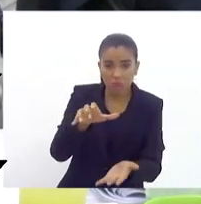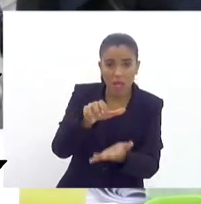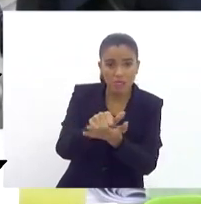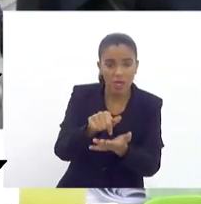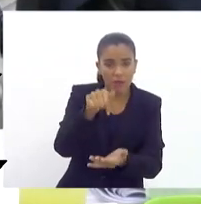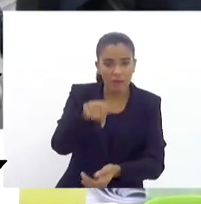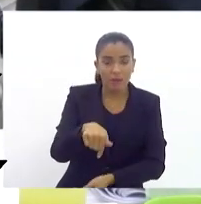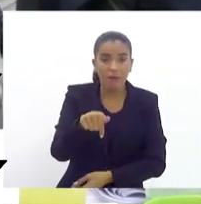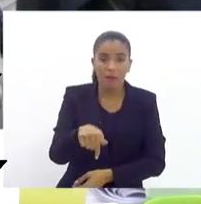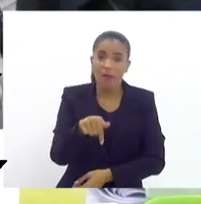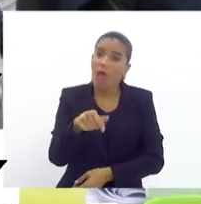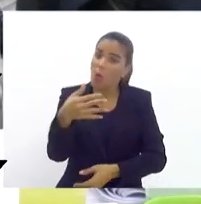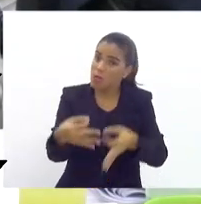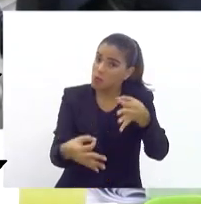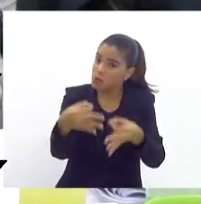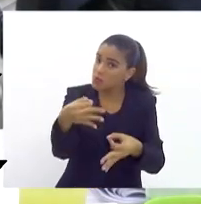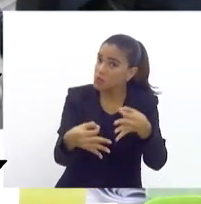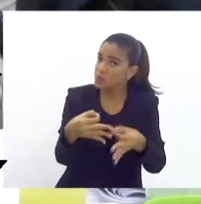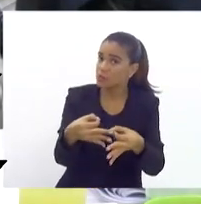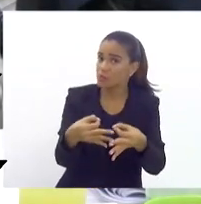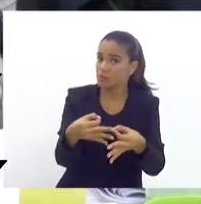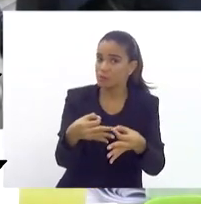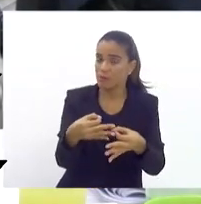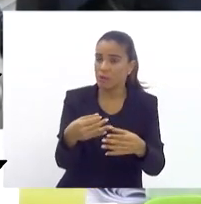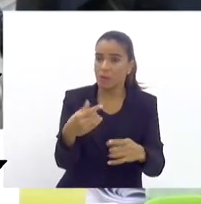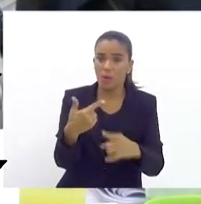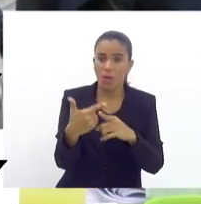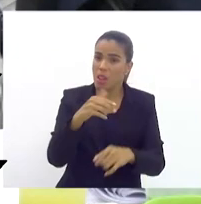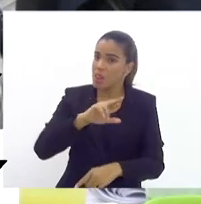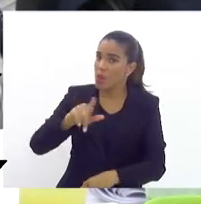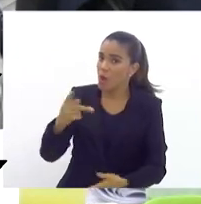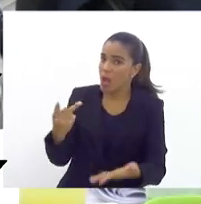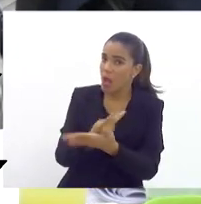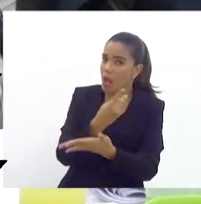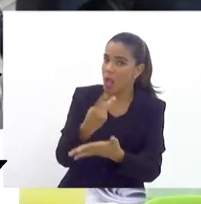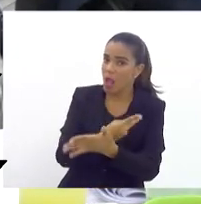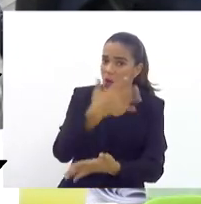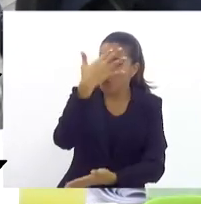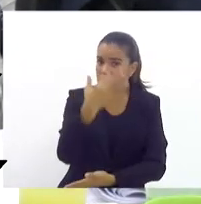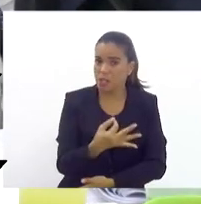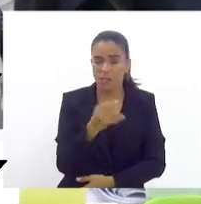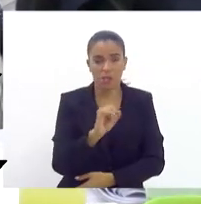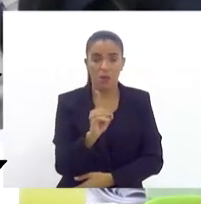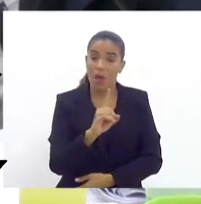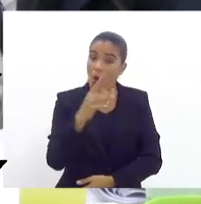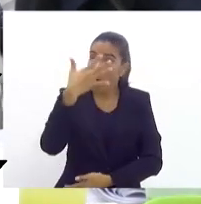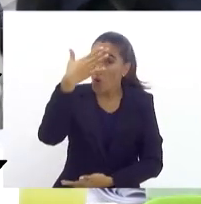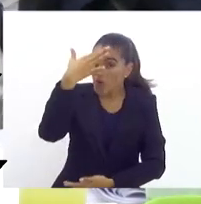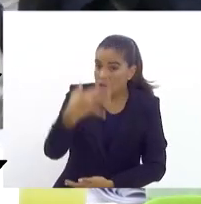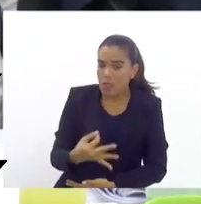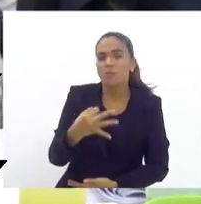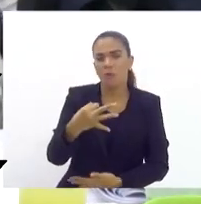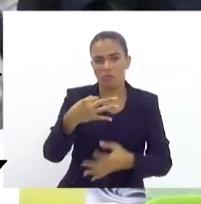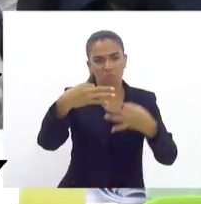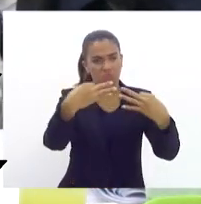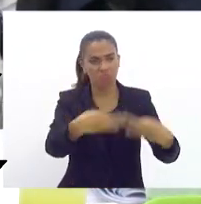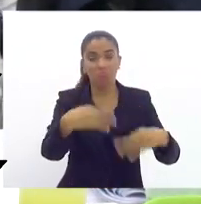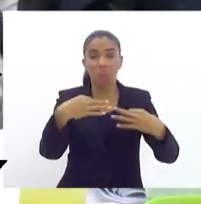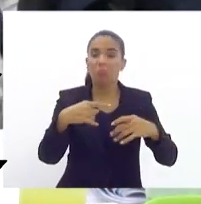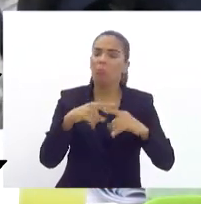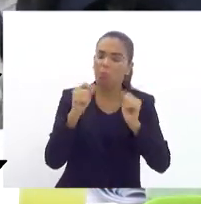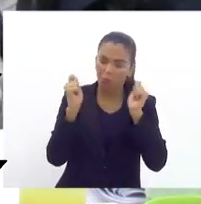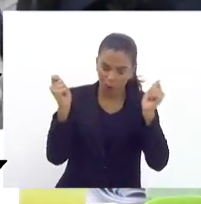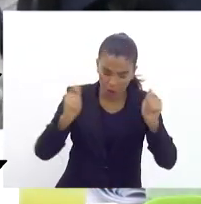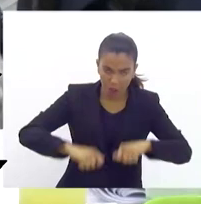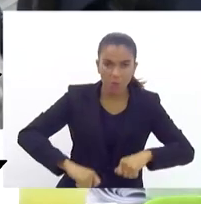que será uma jurisprudência, que não houve um erro de interpretação, porque perfeito. A interpretação do regimento ela está correta. Mas perfeito. Podemos...